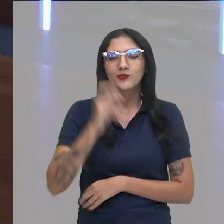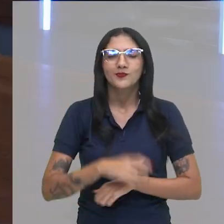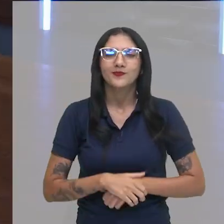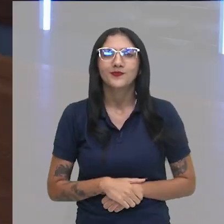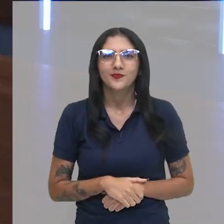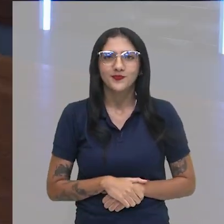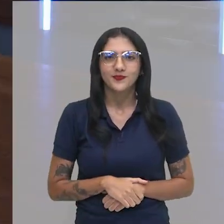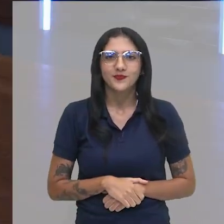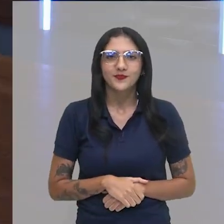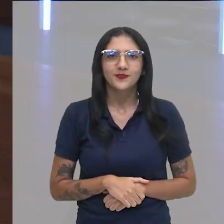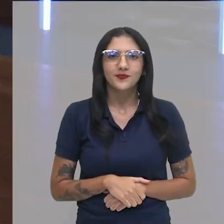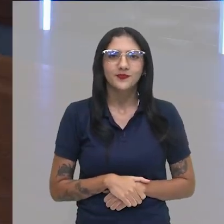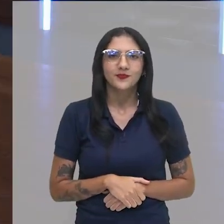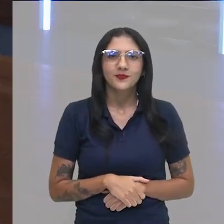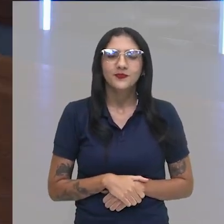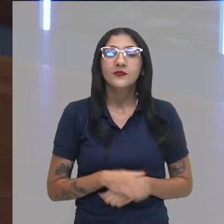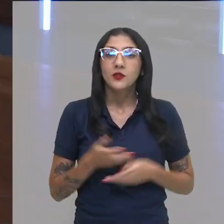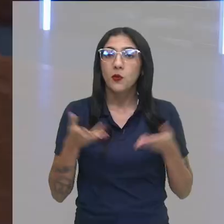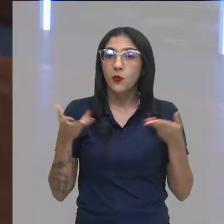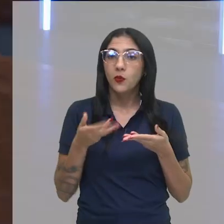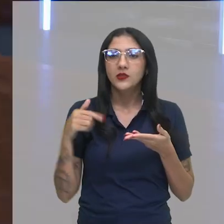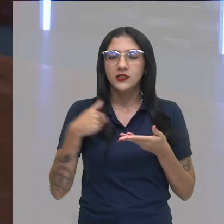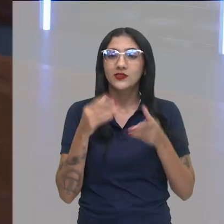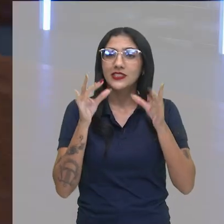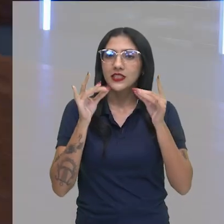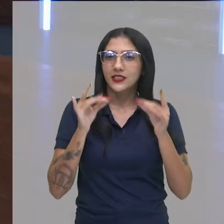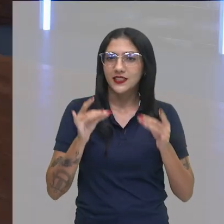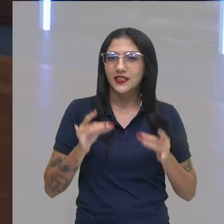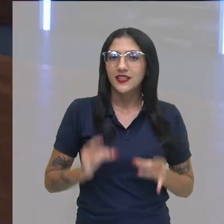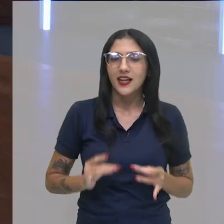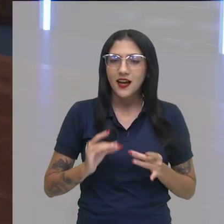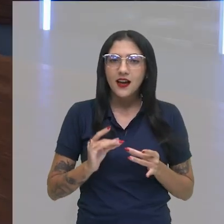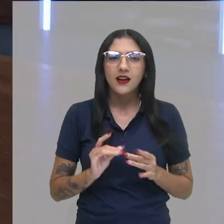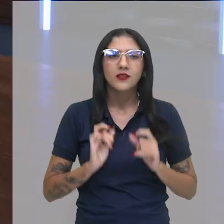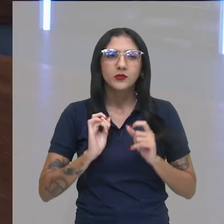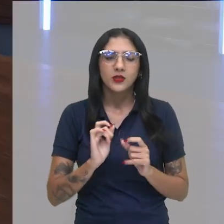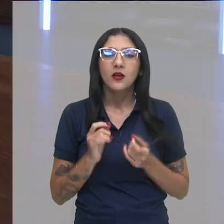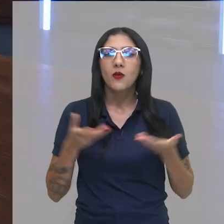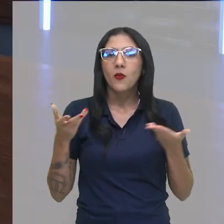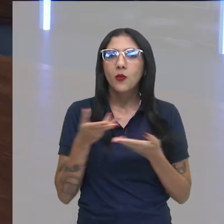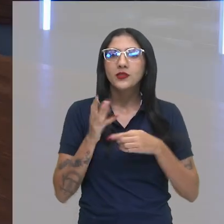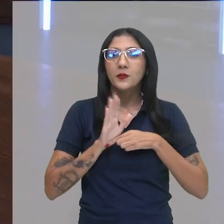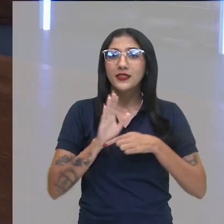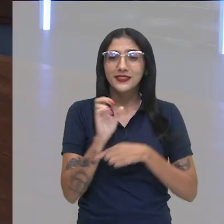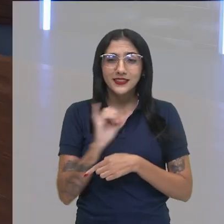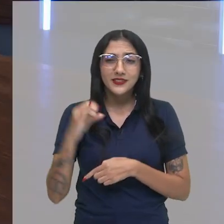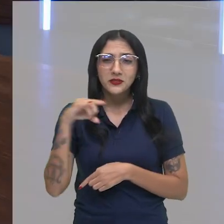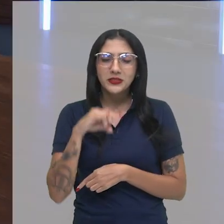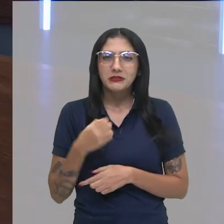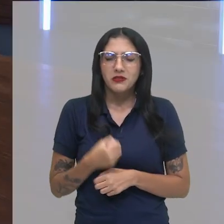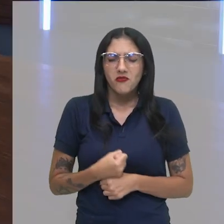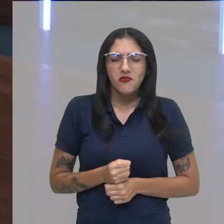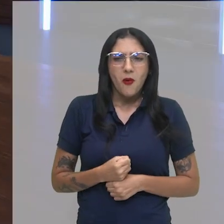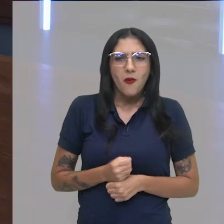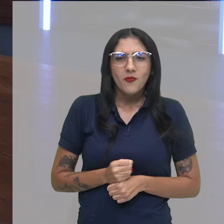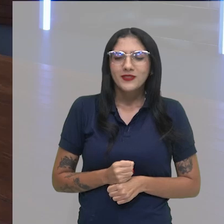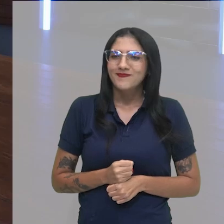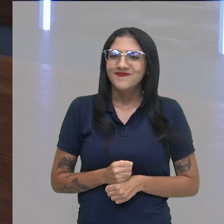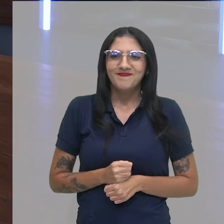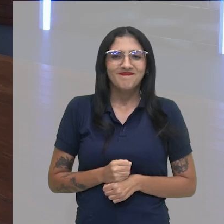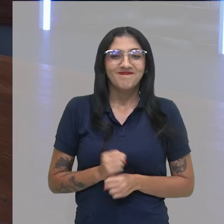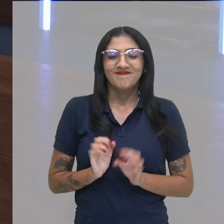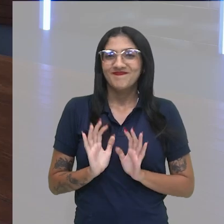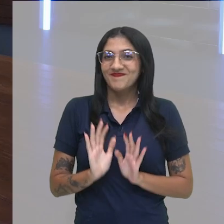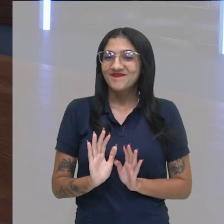ok? Então, na aula de hoje, vamos iniciar, eu já vou iniciar aqui, se você está com fome, aí já não é